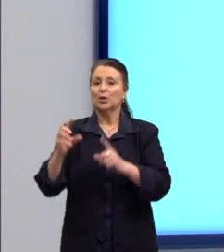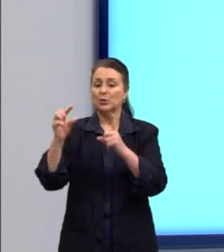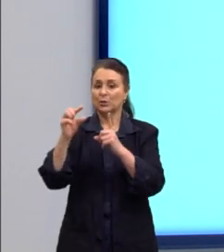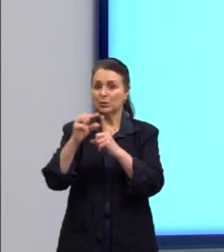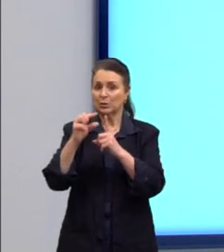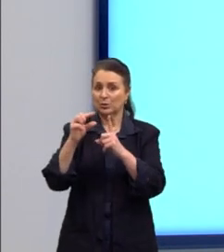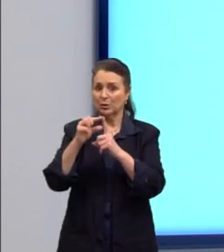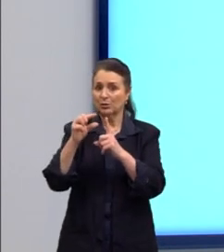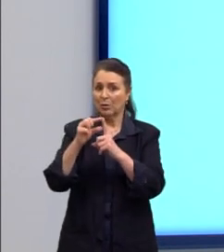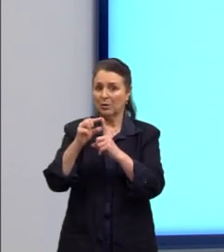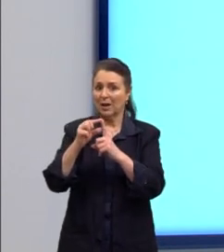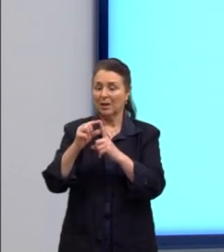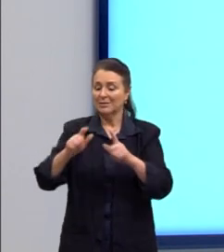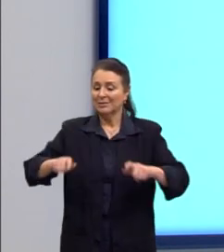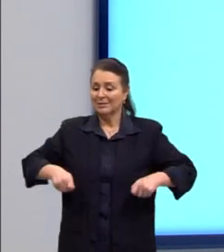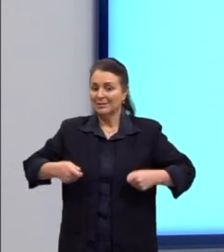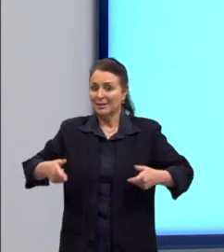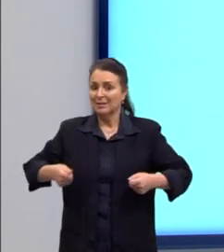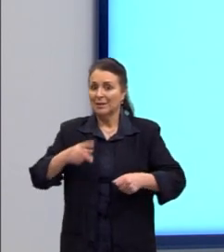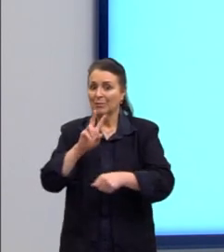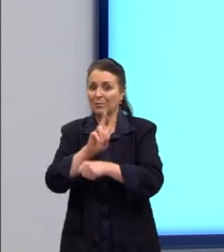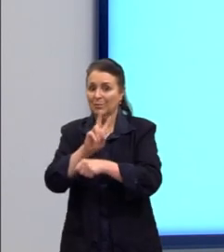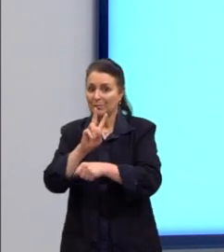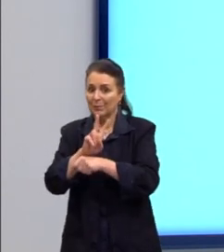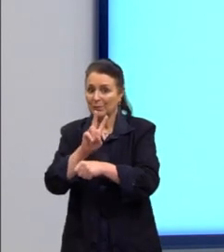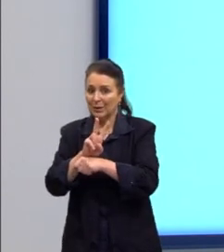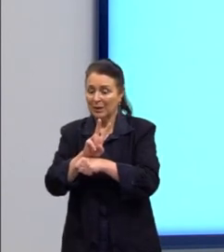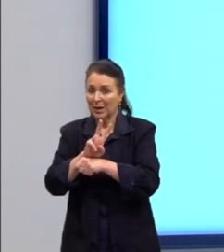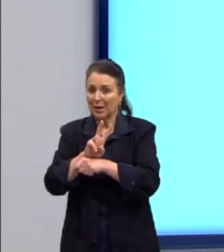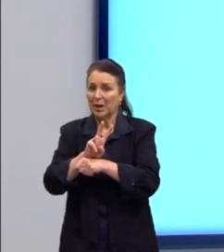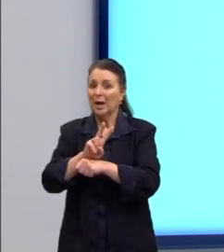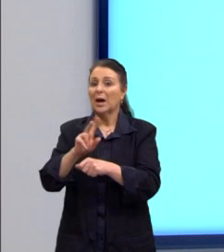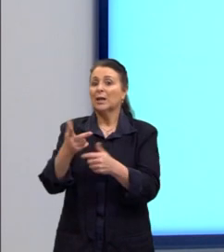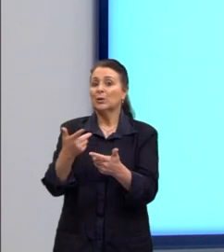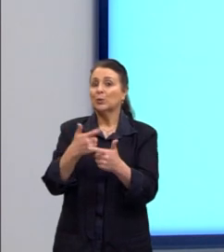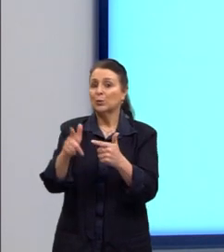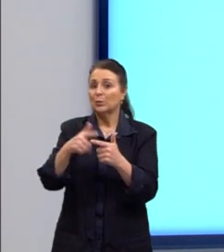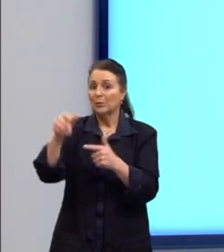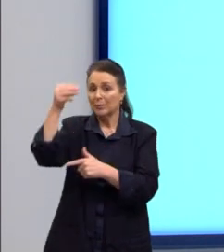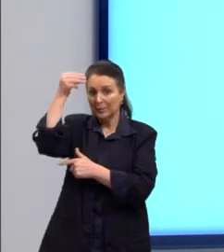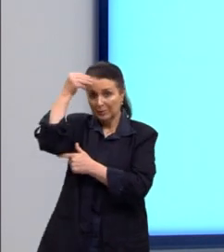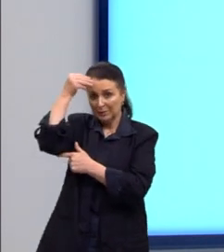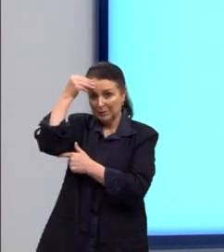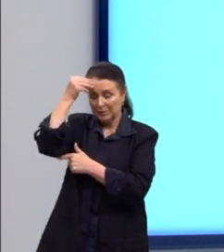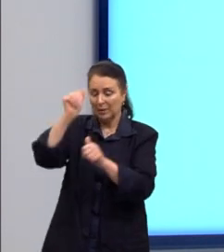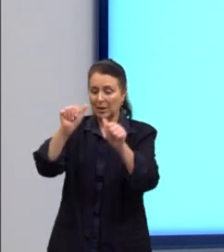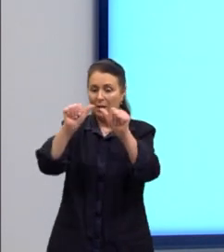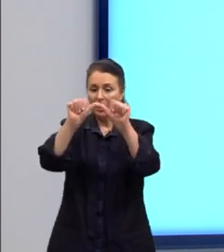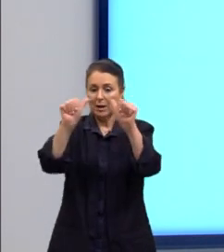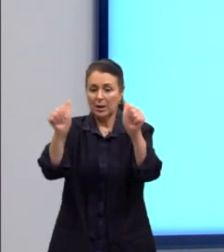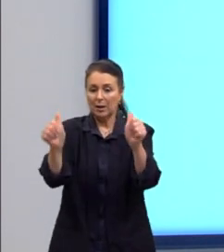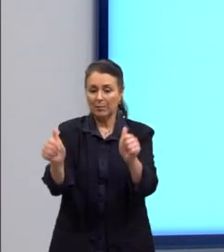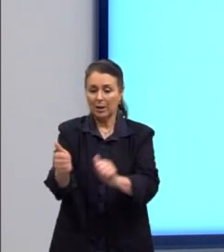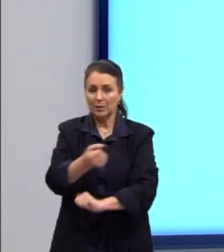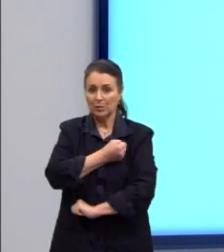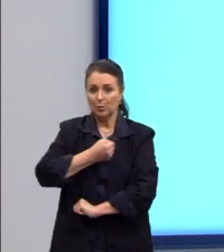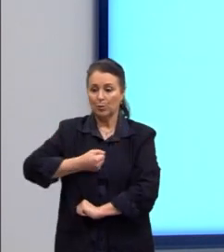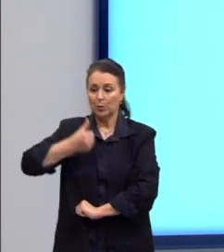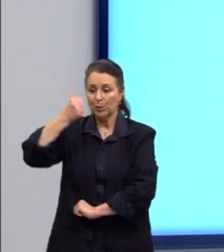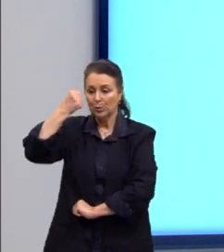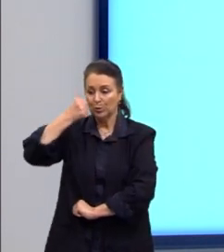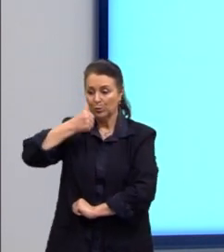consequências dos transtornos mentais e por último nessa mesma imagem o número de mulheres